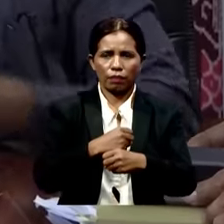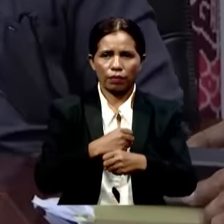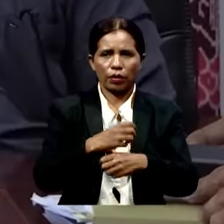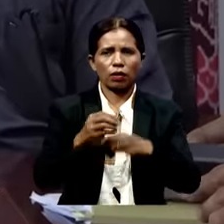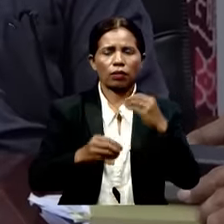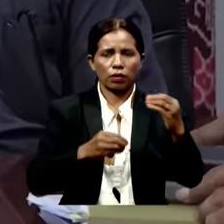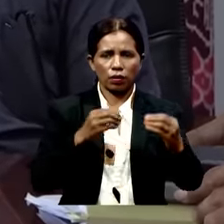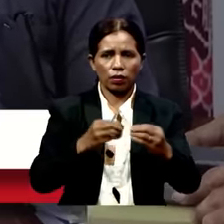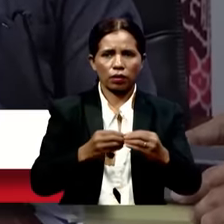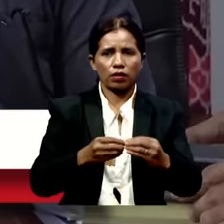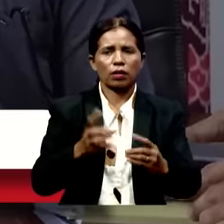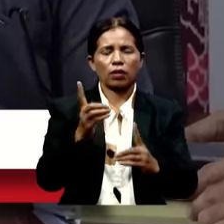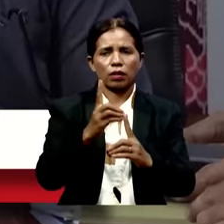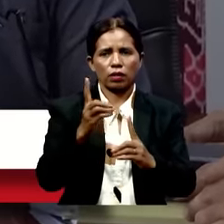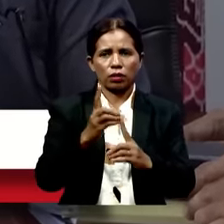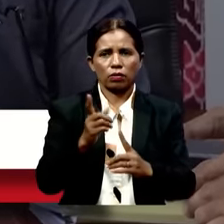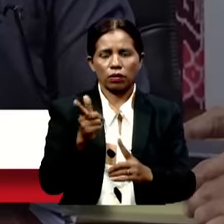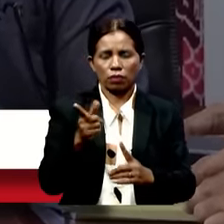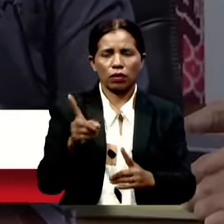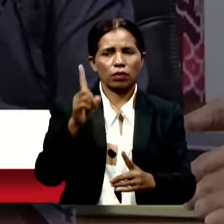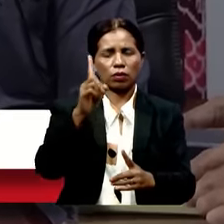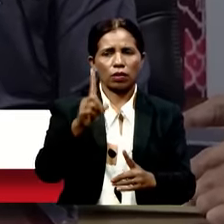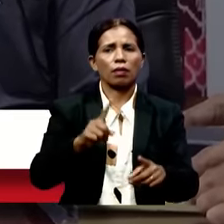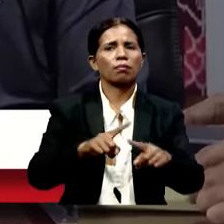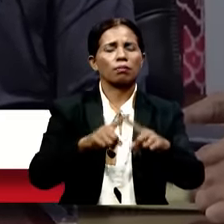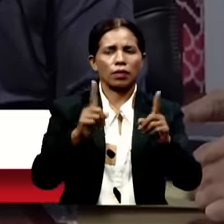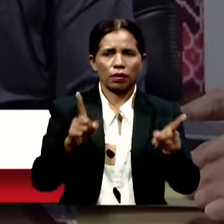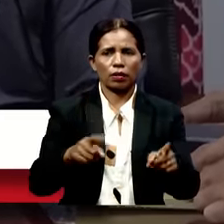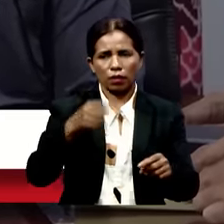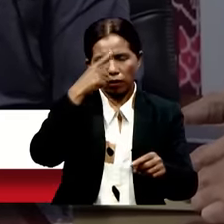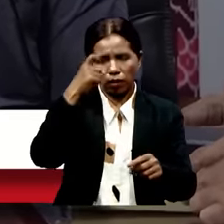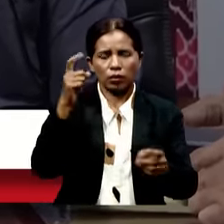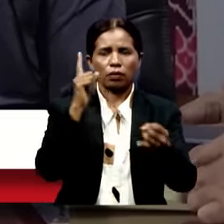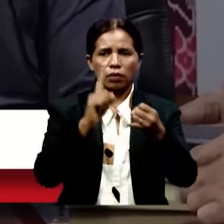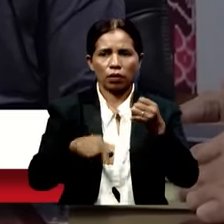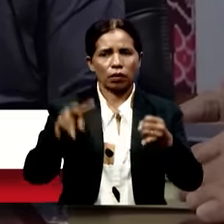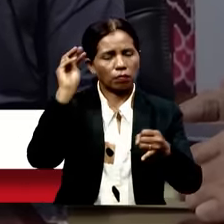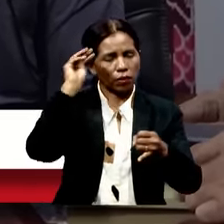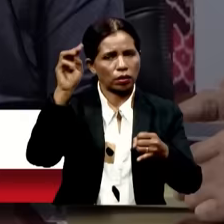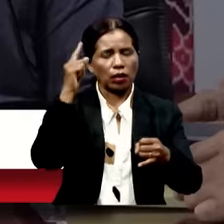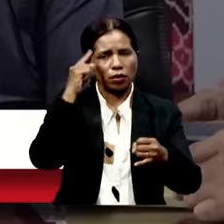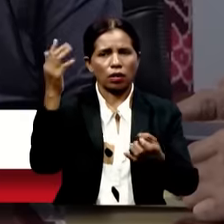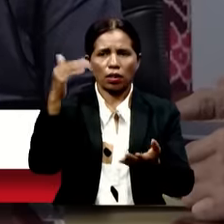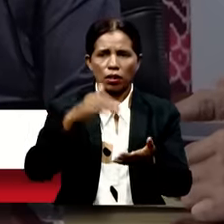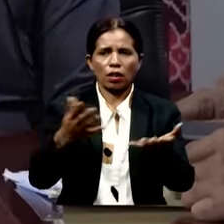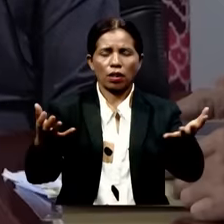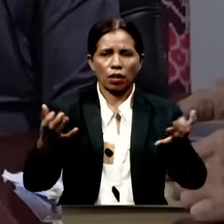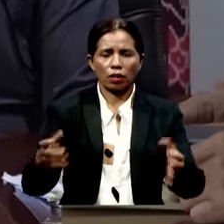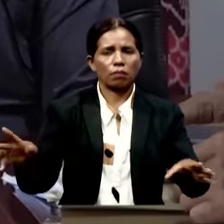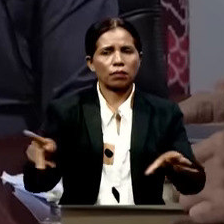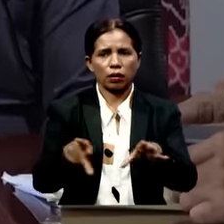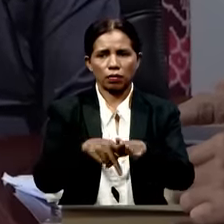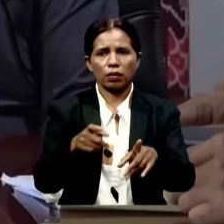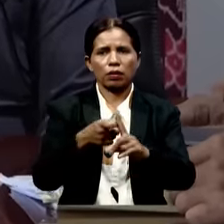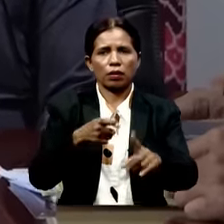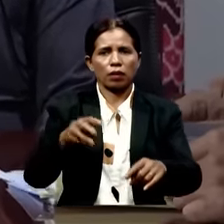se ia dia saya dia 21 mai be tamba toi kus ministerio hanu infali kat hakara kat presensa husi